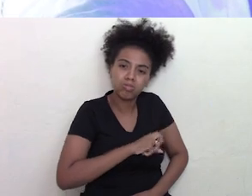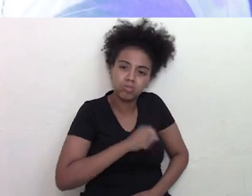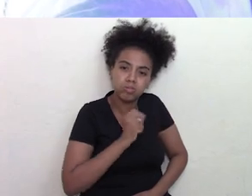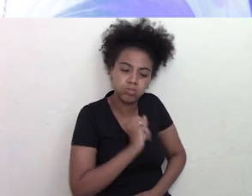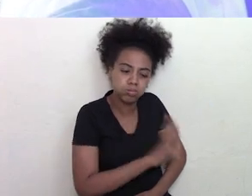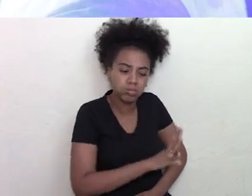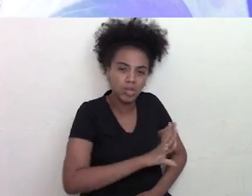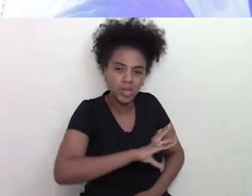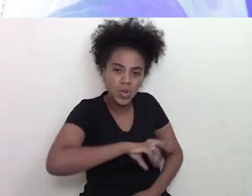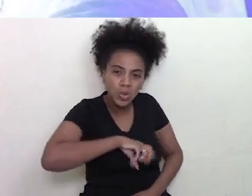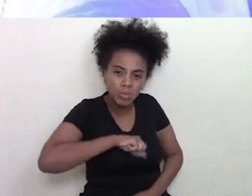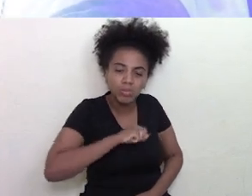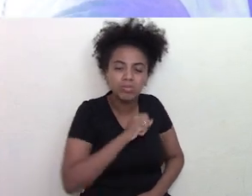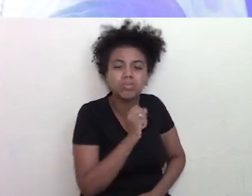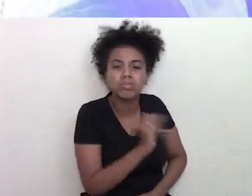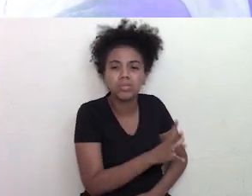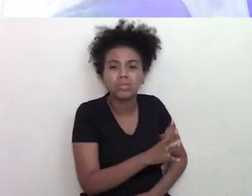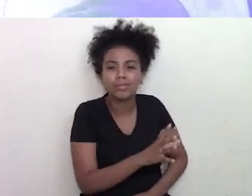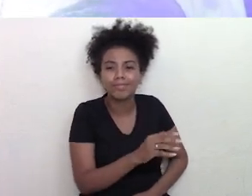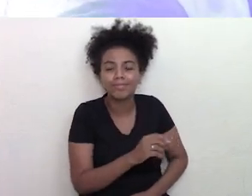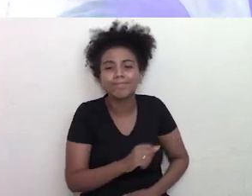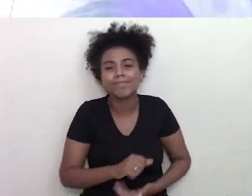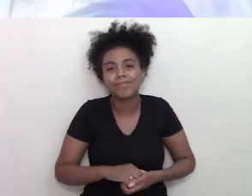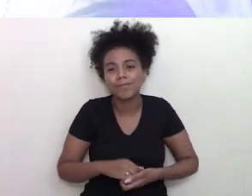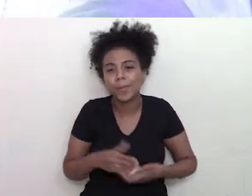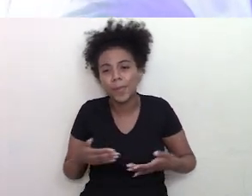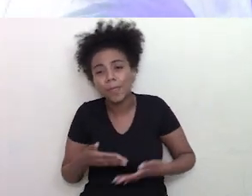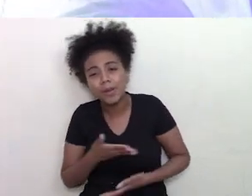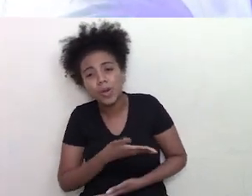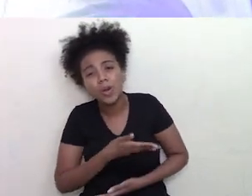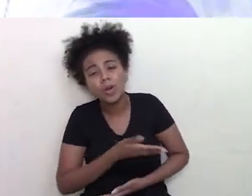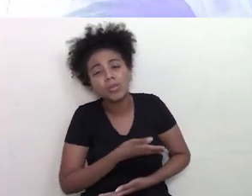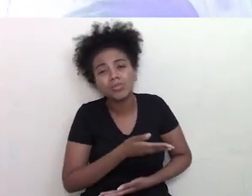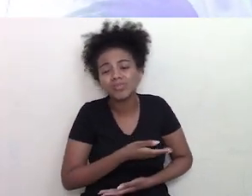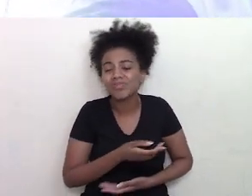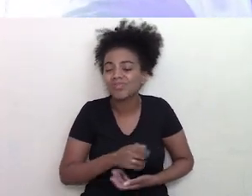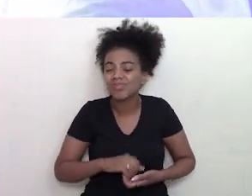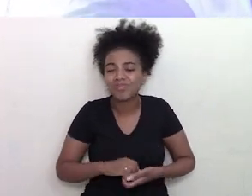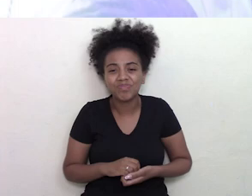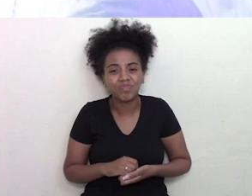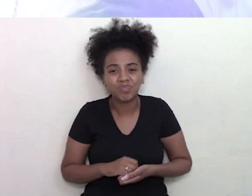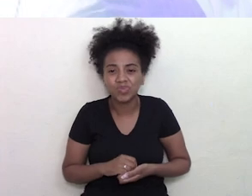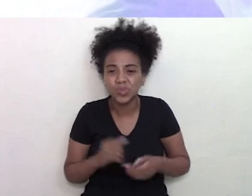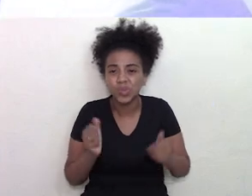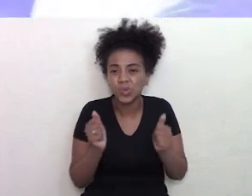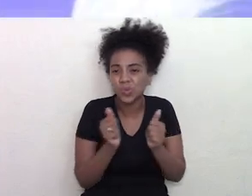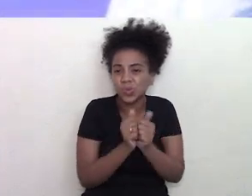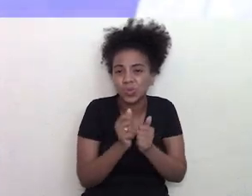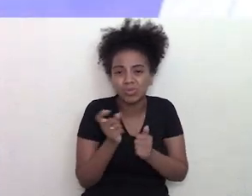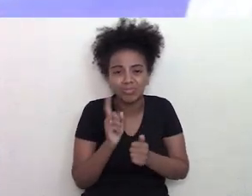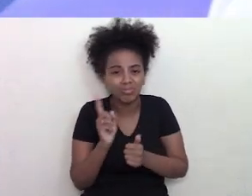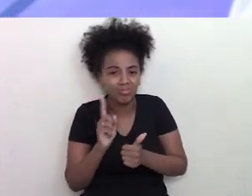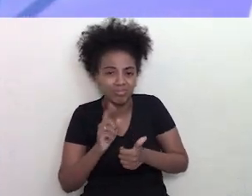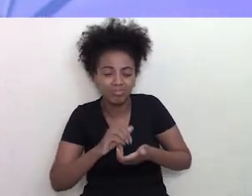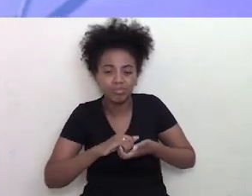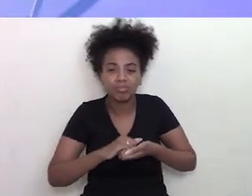jogando fora, e qualquer um que bate aqui nesse meu coração não passa nem da porta.